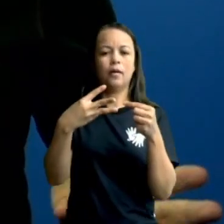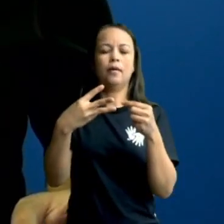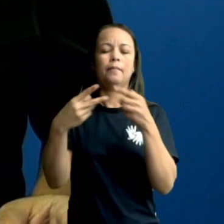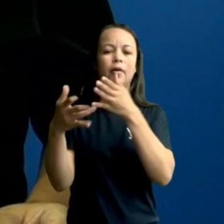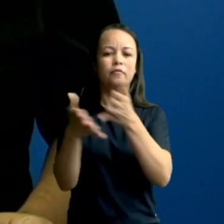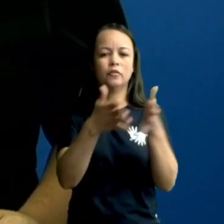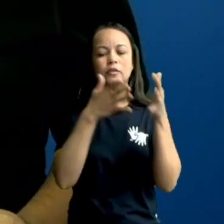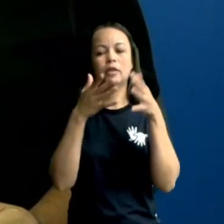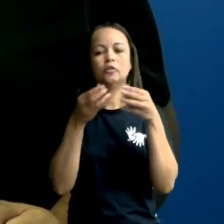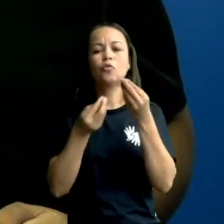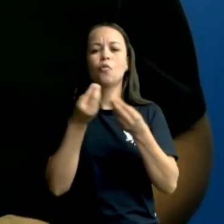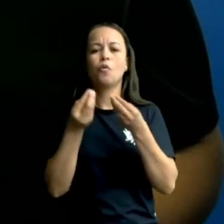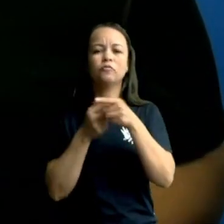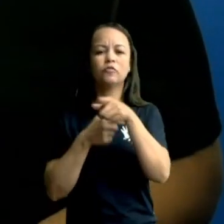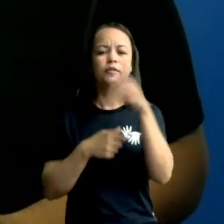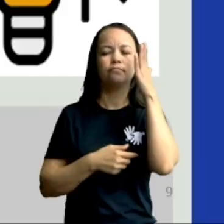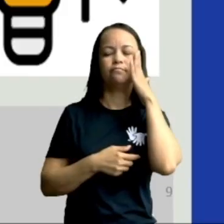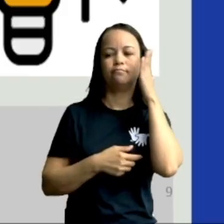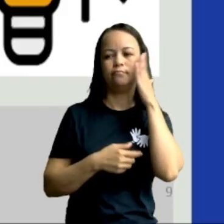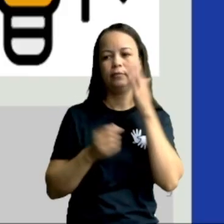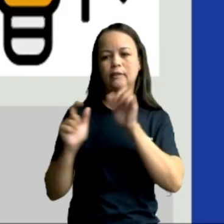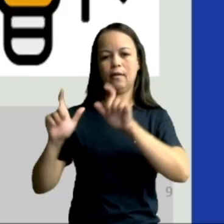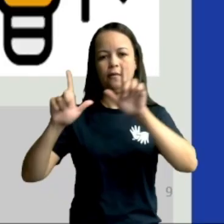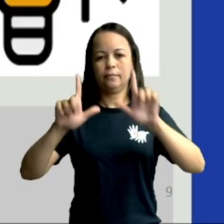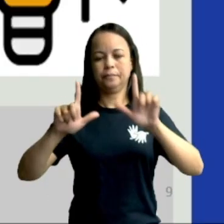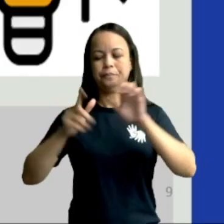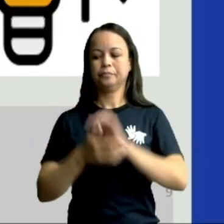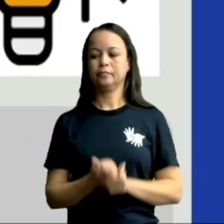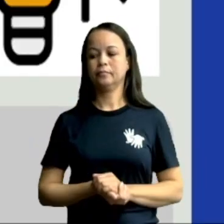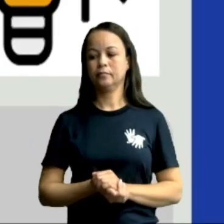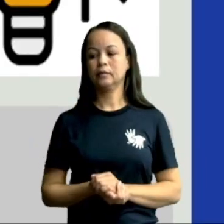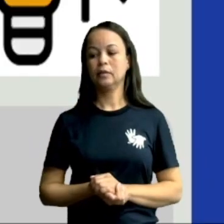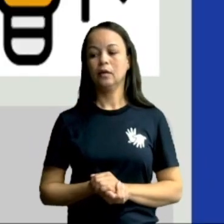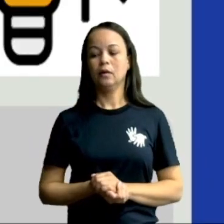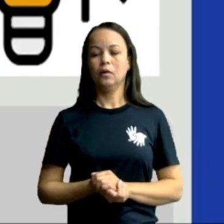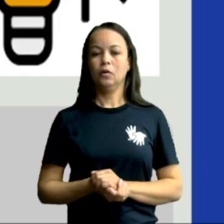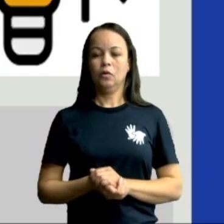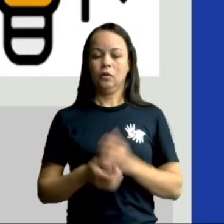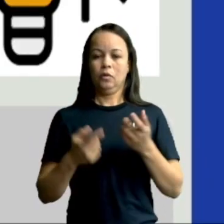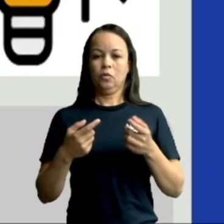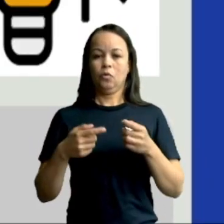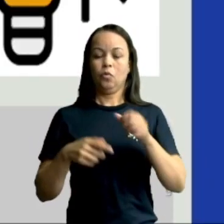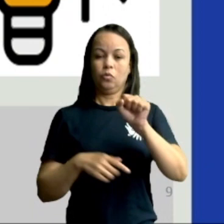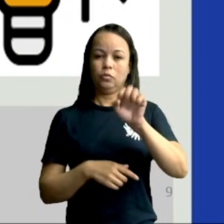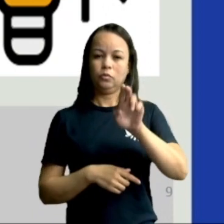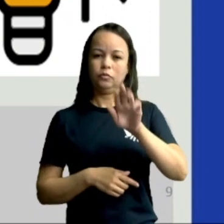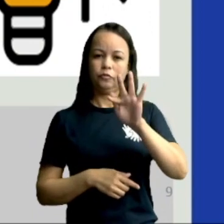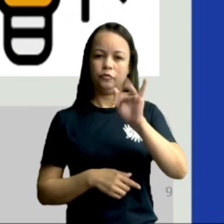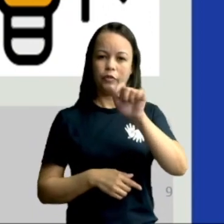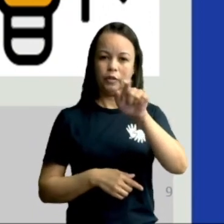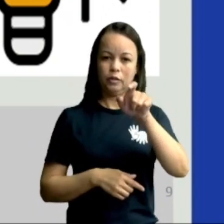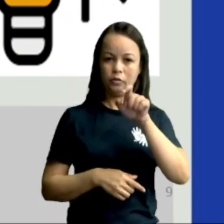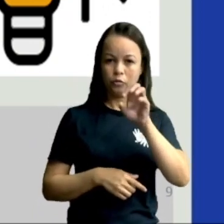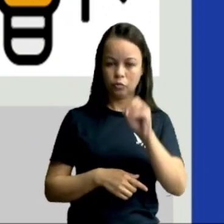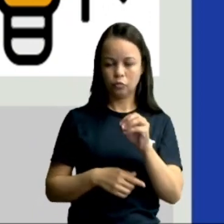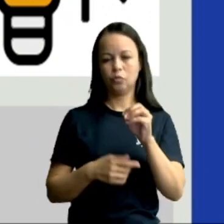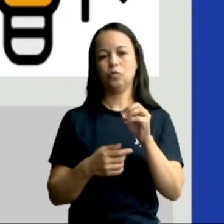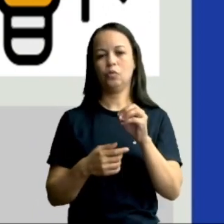se dá toda a didática. Vamos colocar na tela? O sufixo nominal são os que derivam